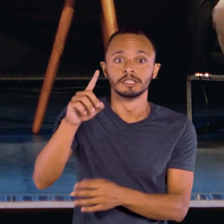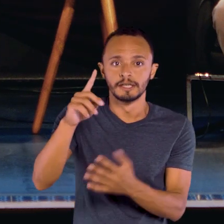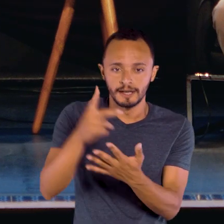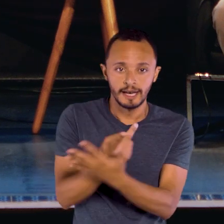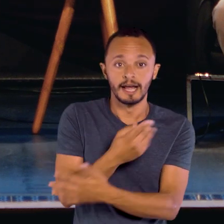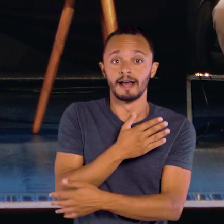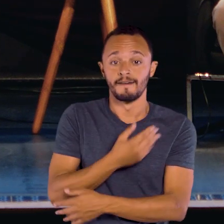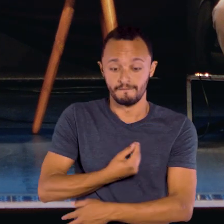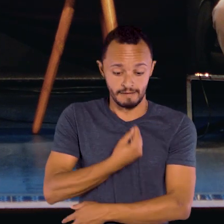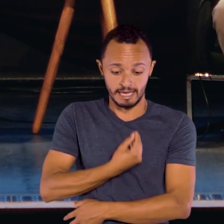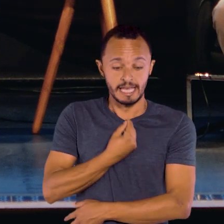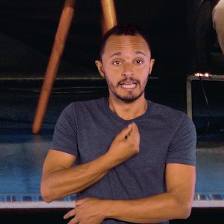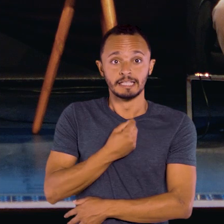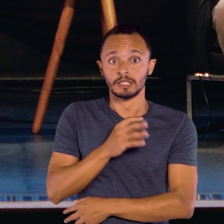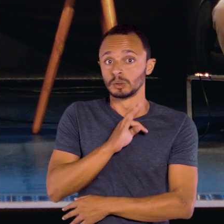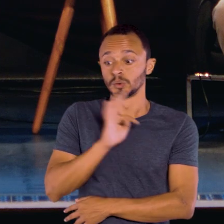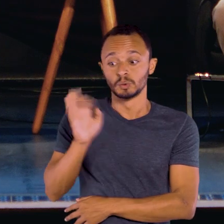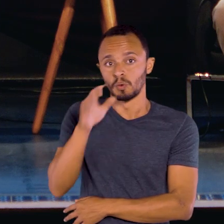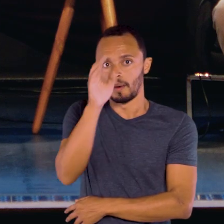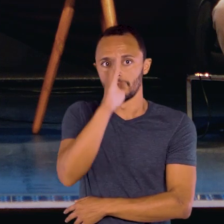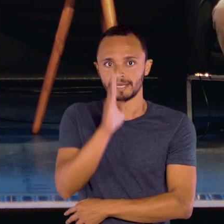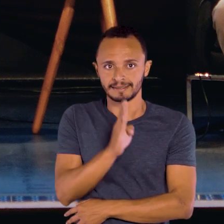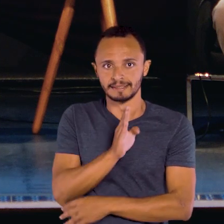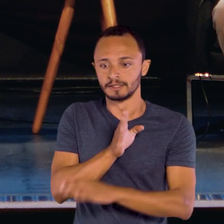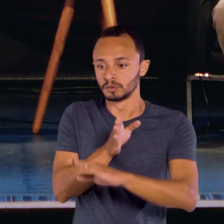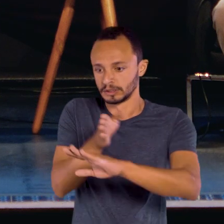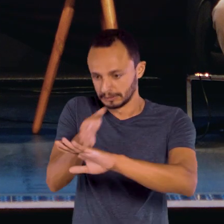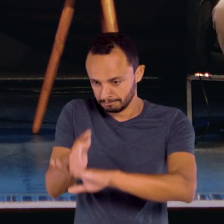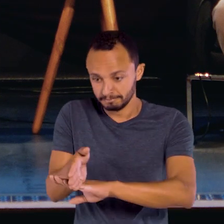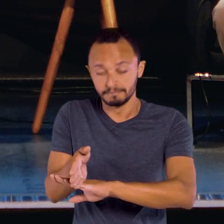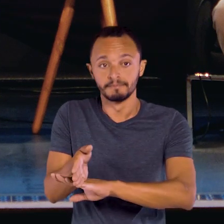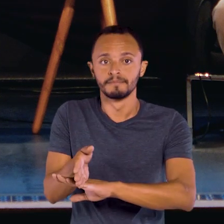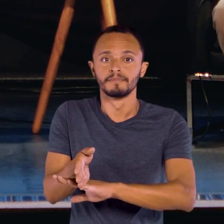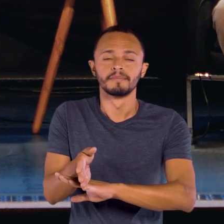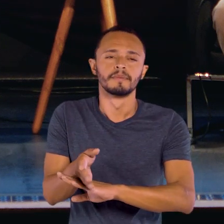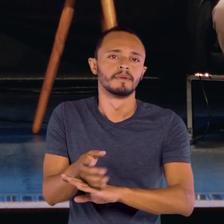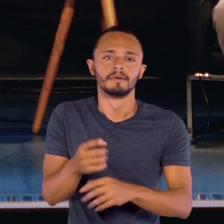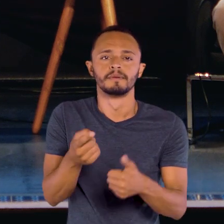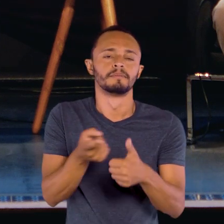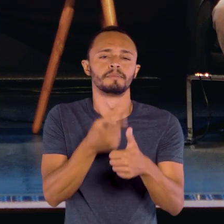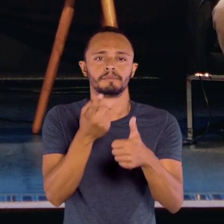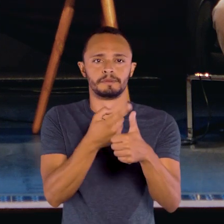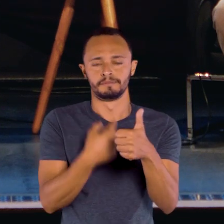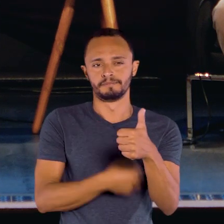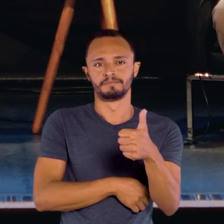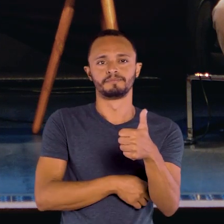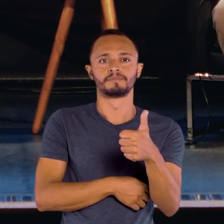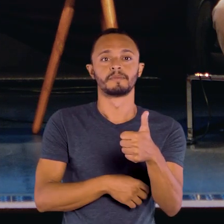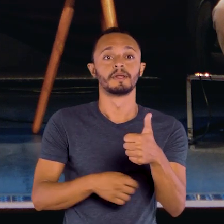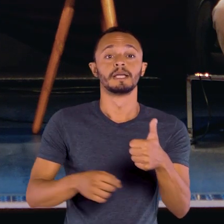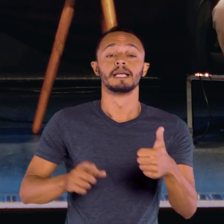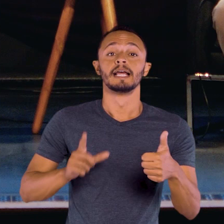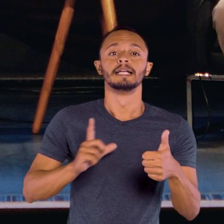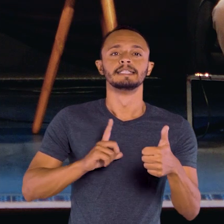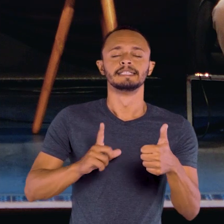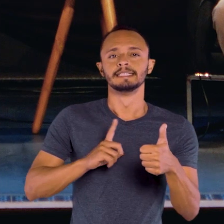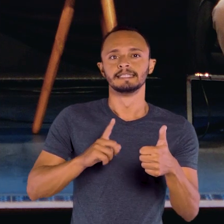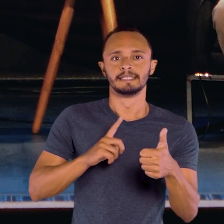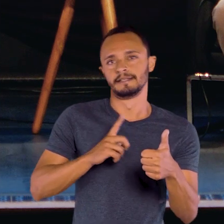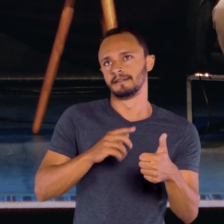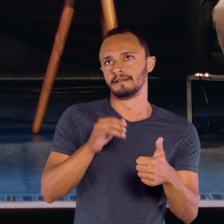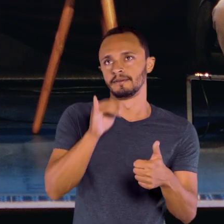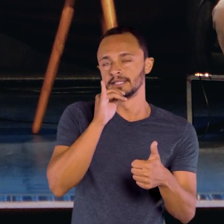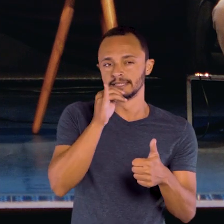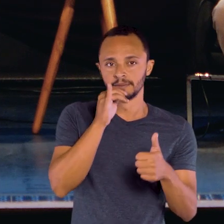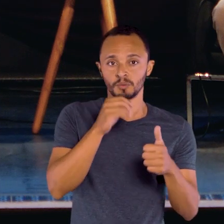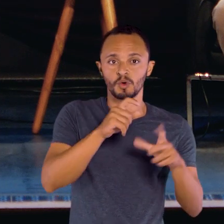vida a esse lugar, porque, primeiro, que a gente tem, pela narrativa do